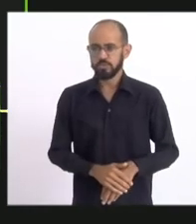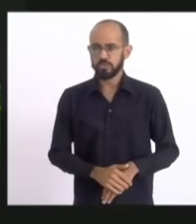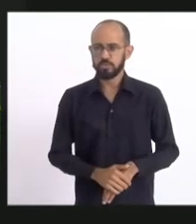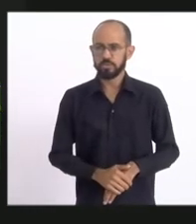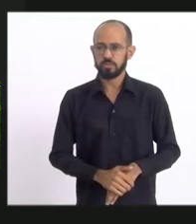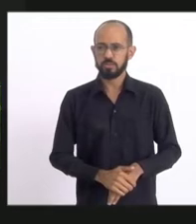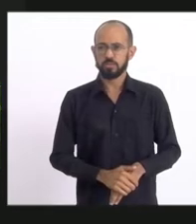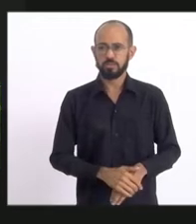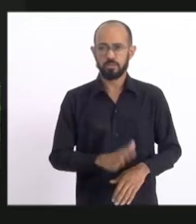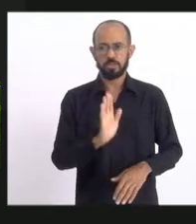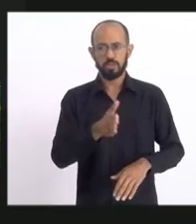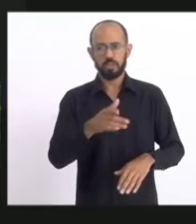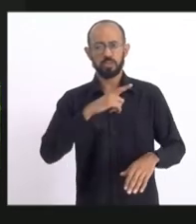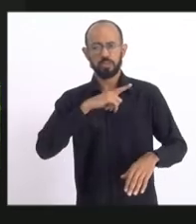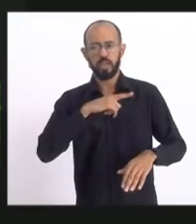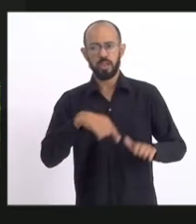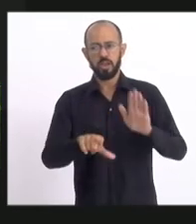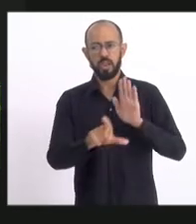Mas já tem lei, então